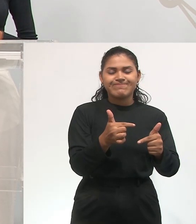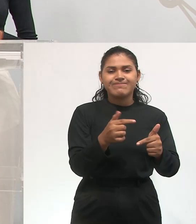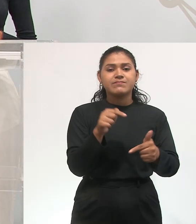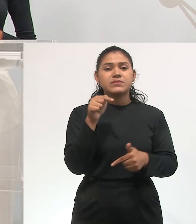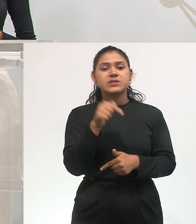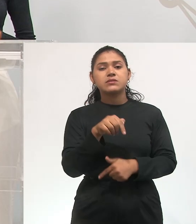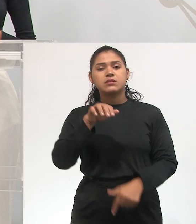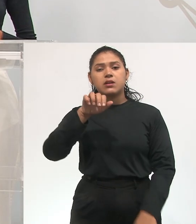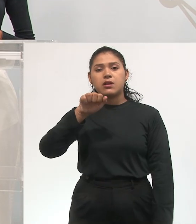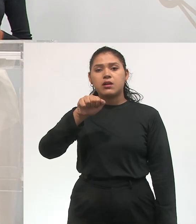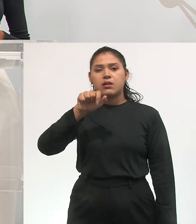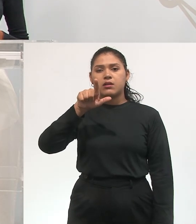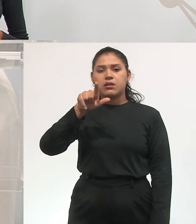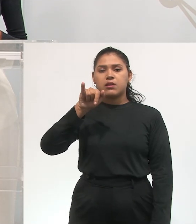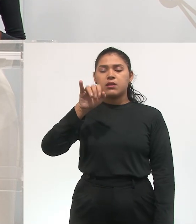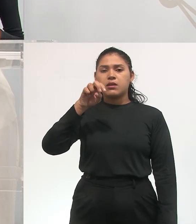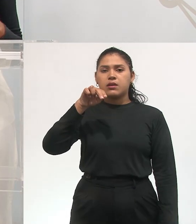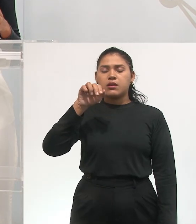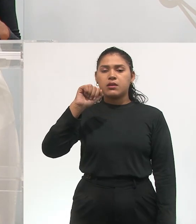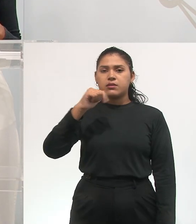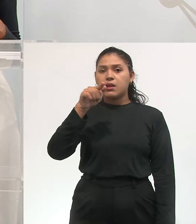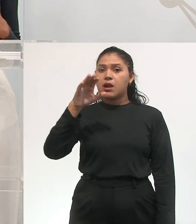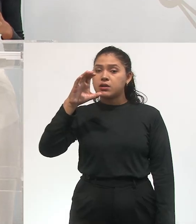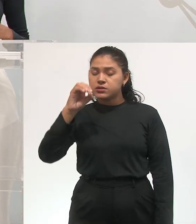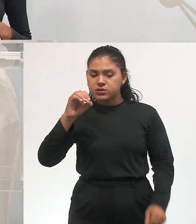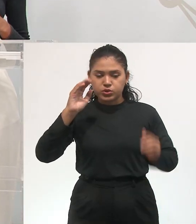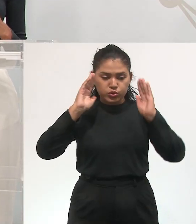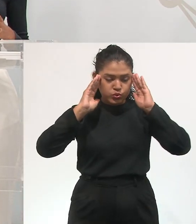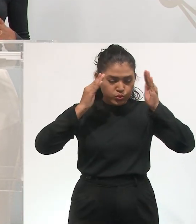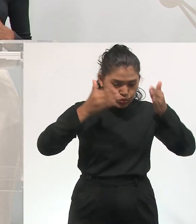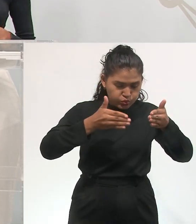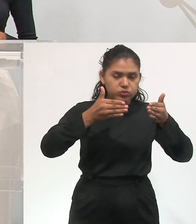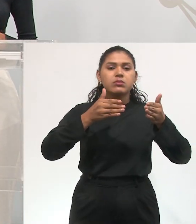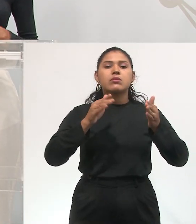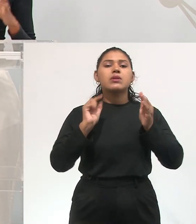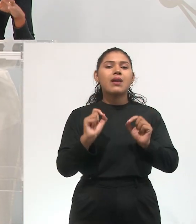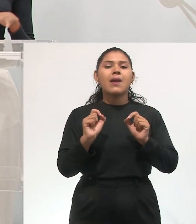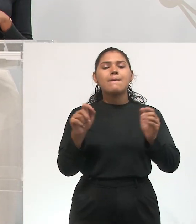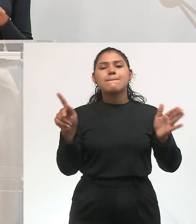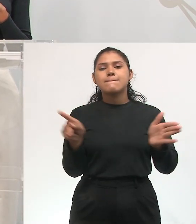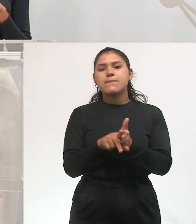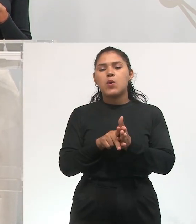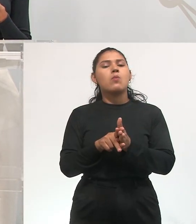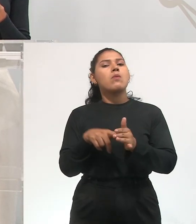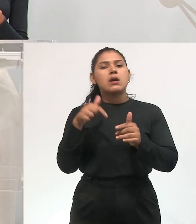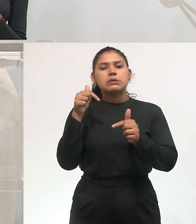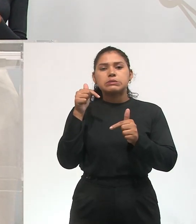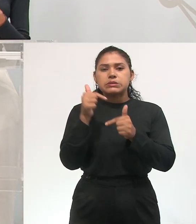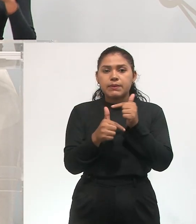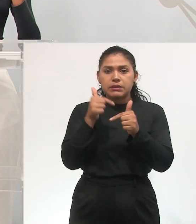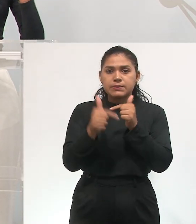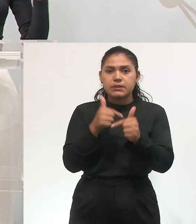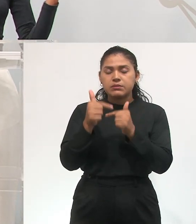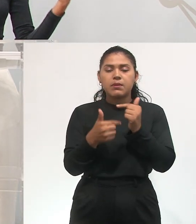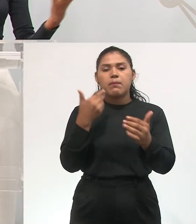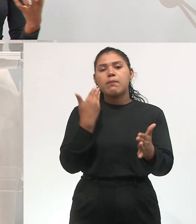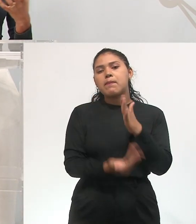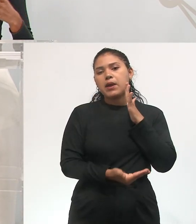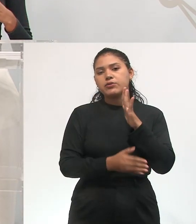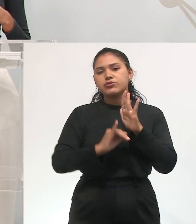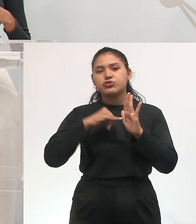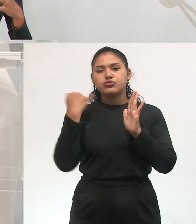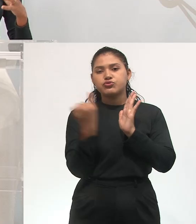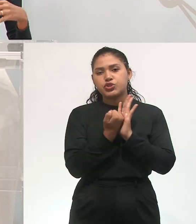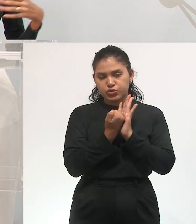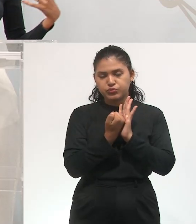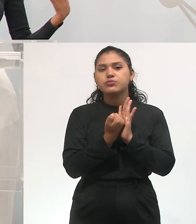trabalhadora. Então, a alienação, na perspectiva marxista, ela se daria a partir dessa perda de